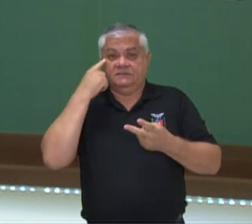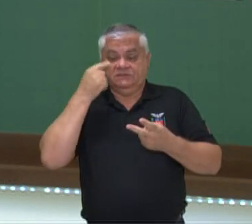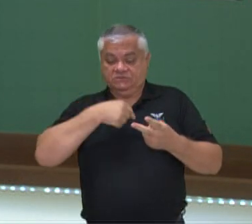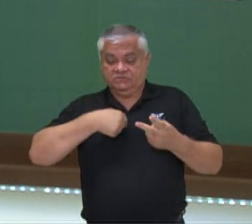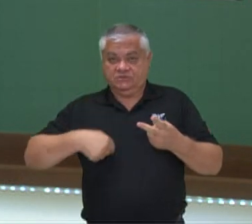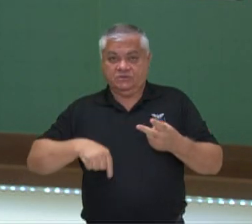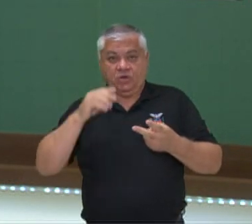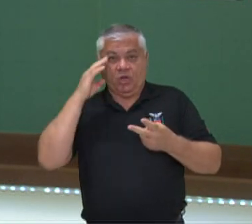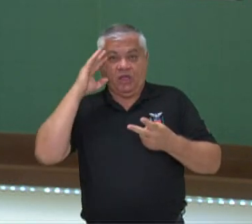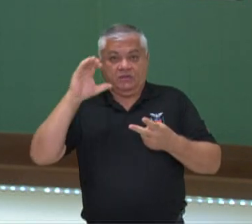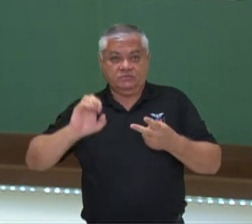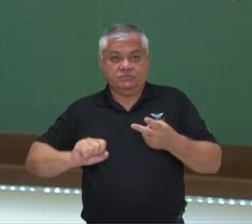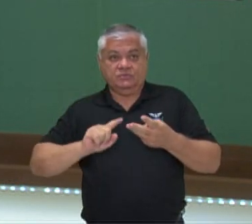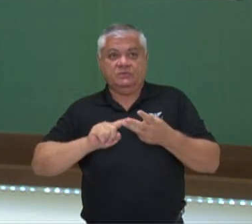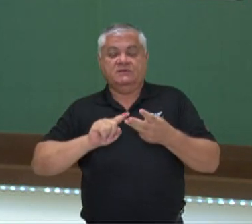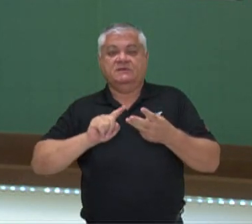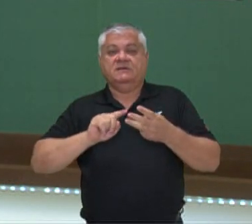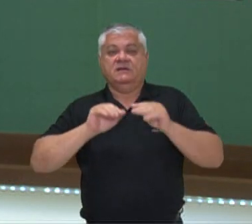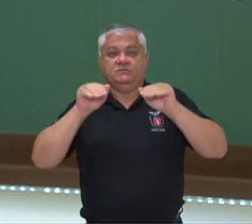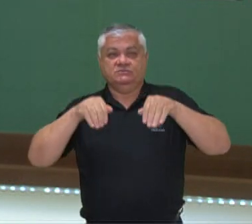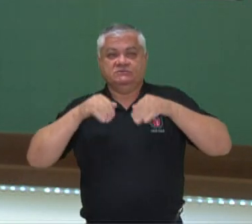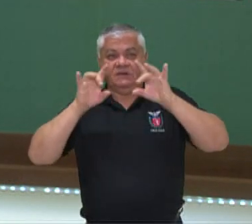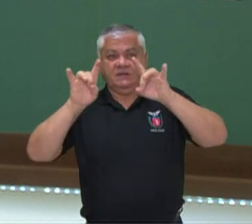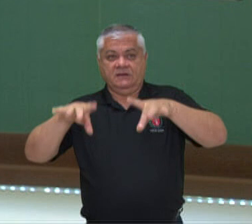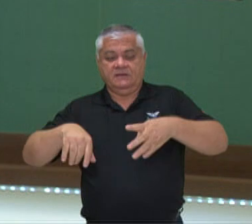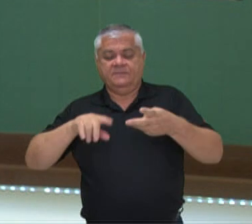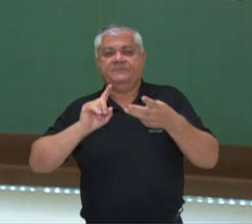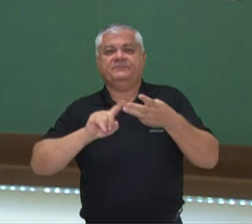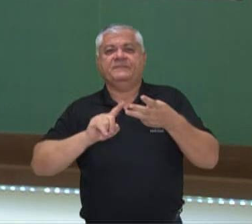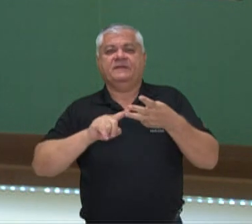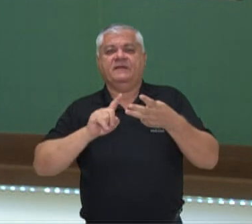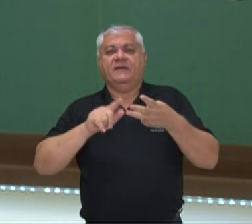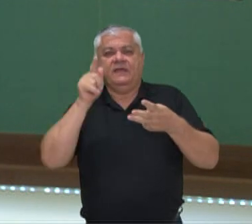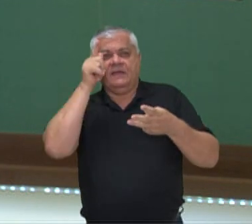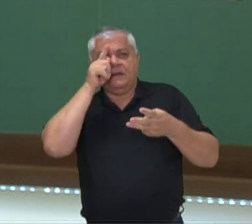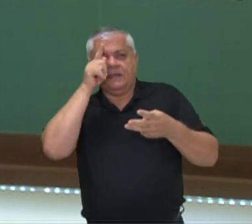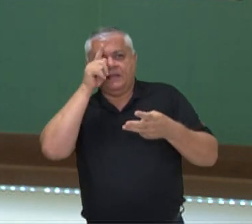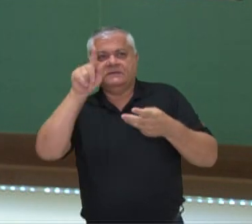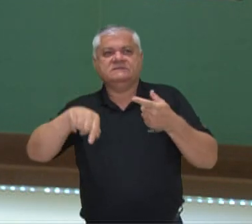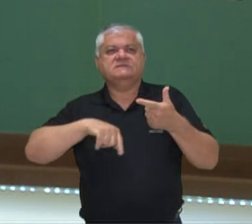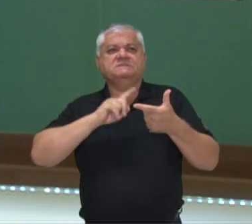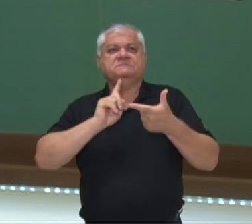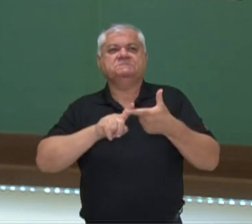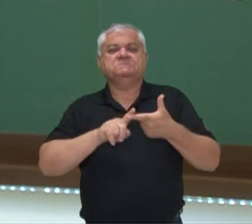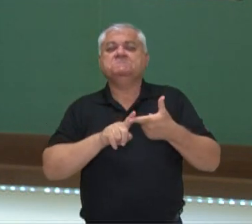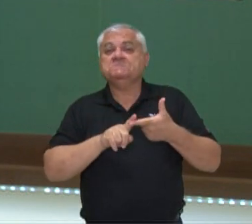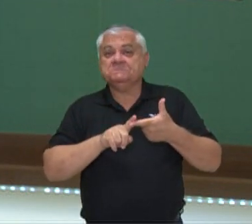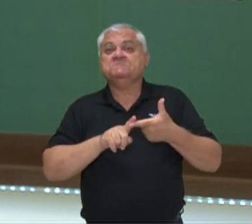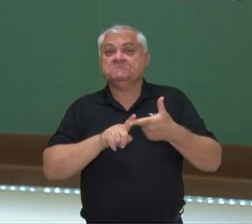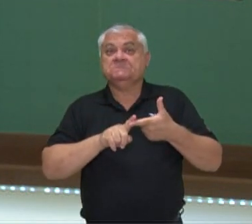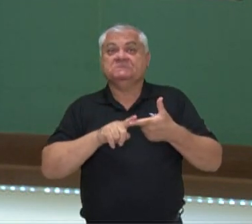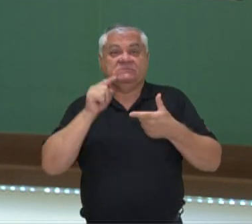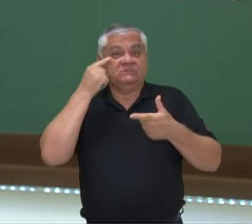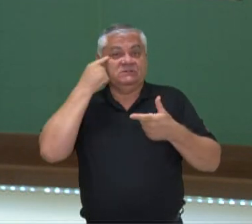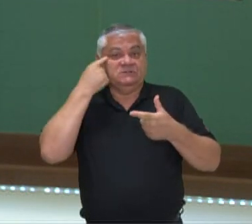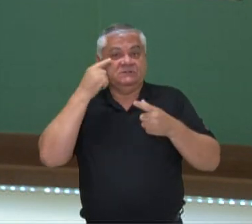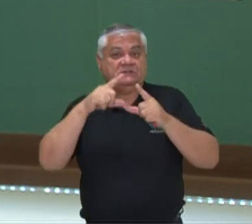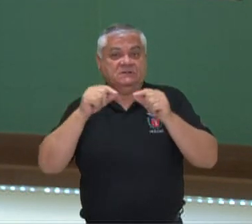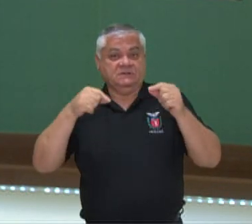Sydney, in 2000. Athens, 2004, Beijing in